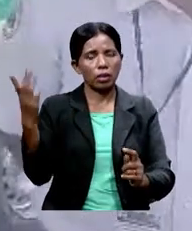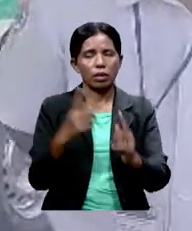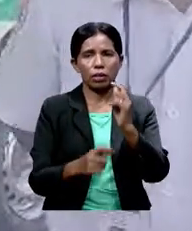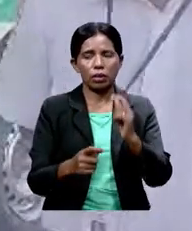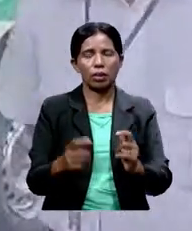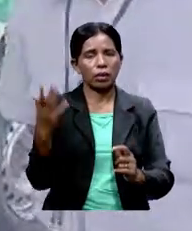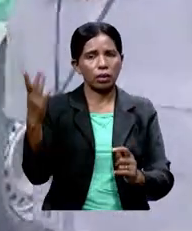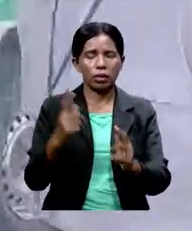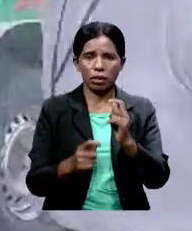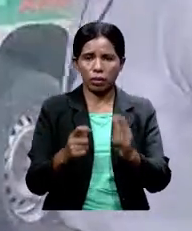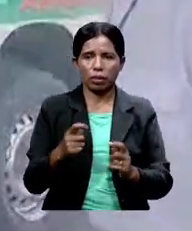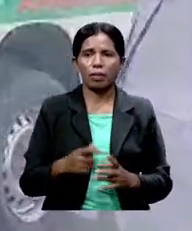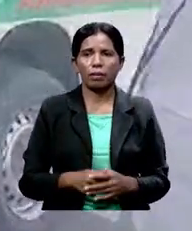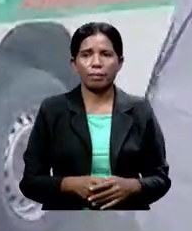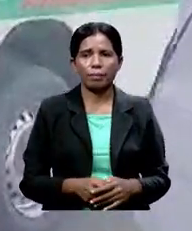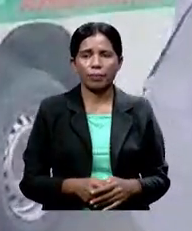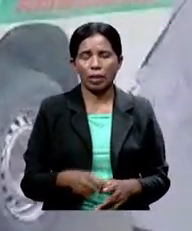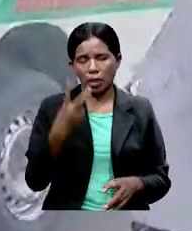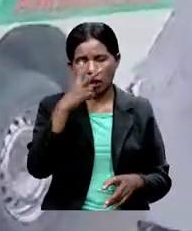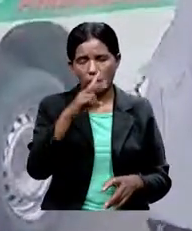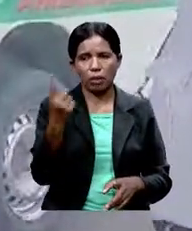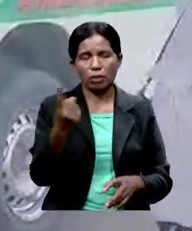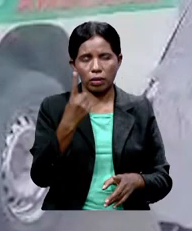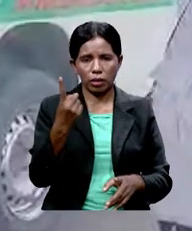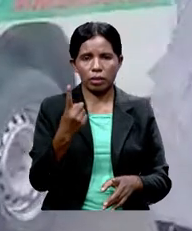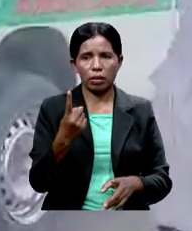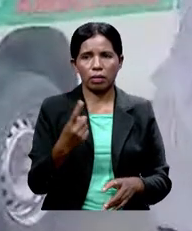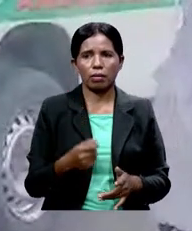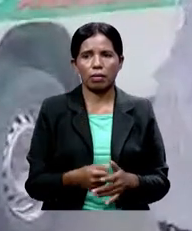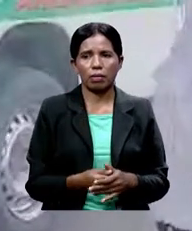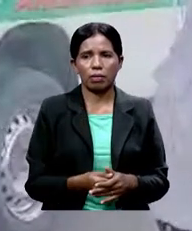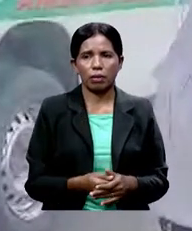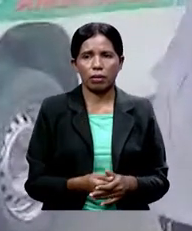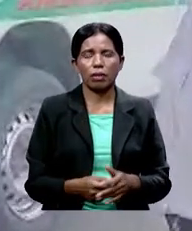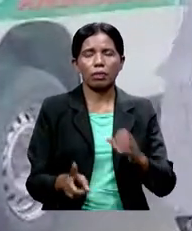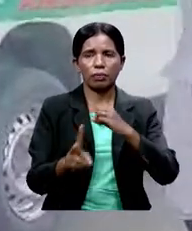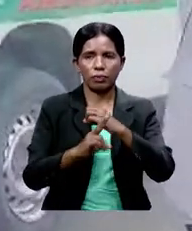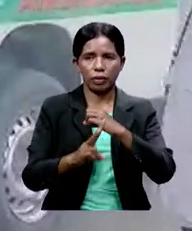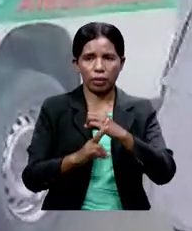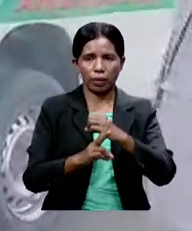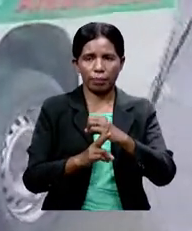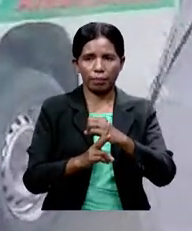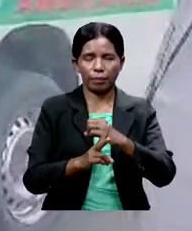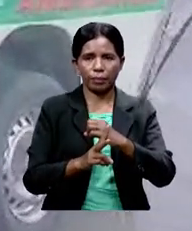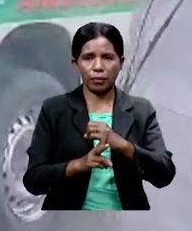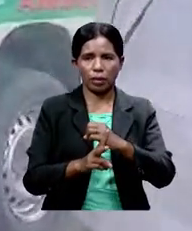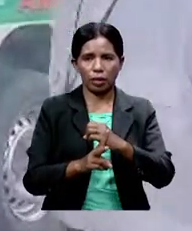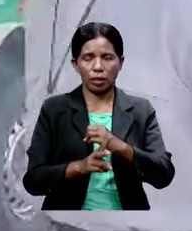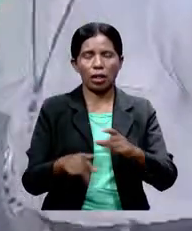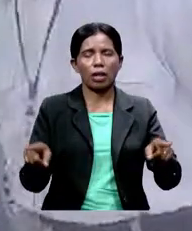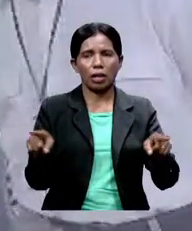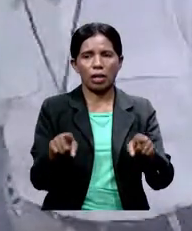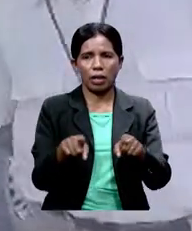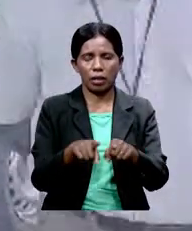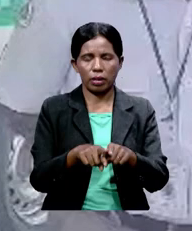ia tribunal haredet ba iha vitima nebe maka nudar